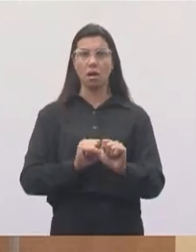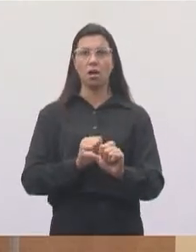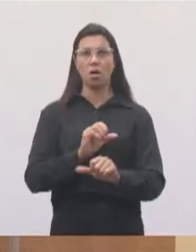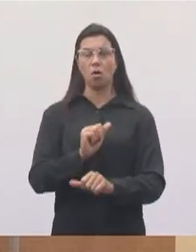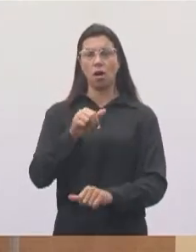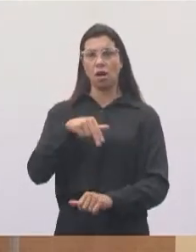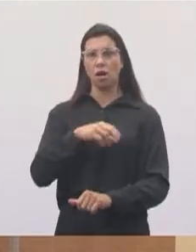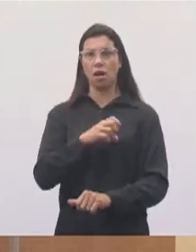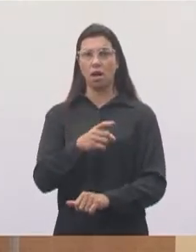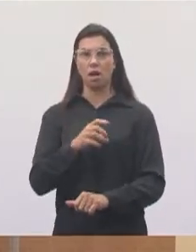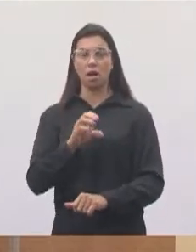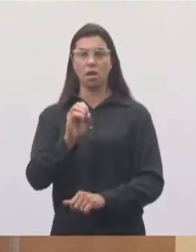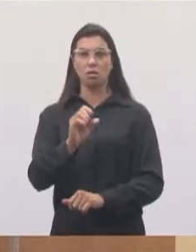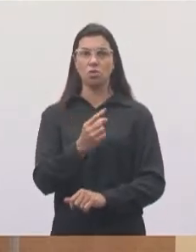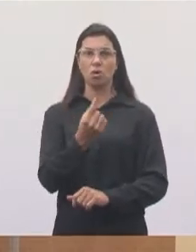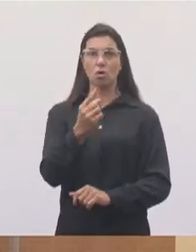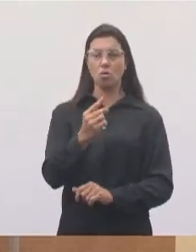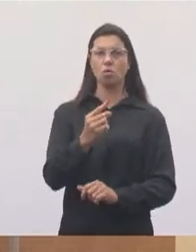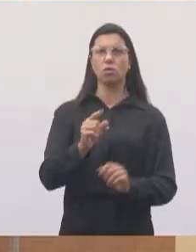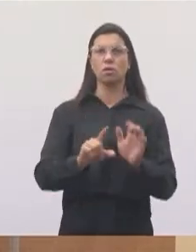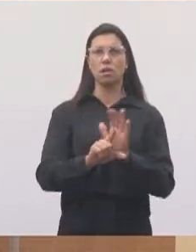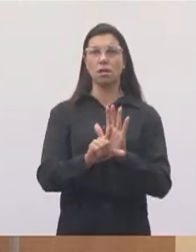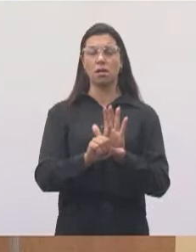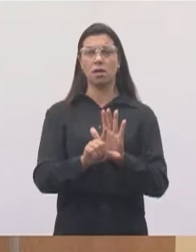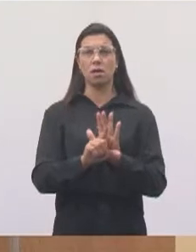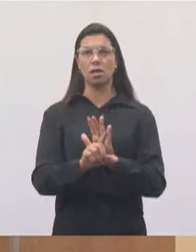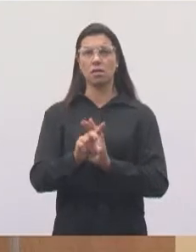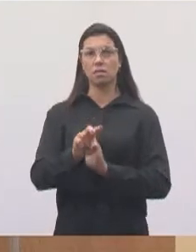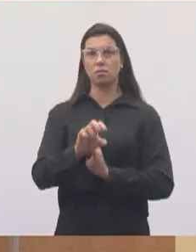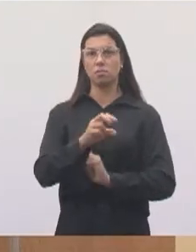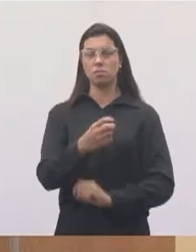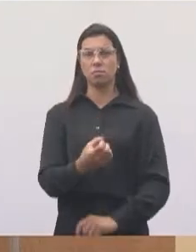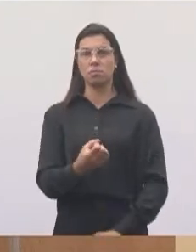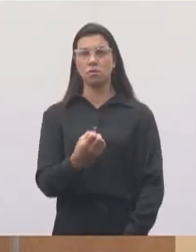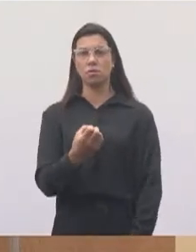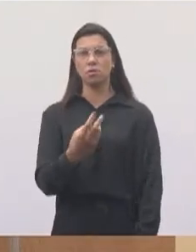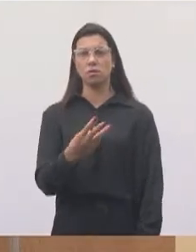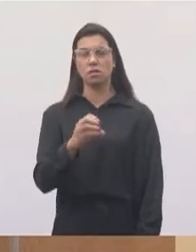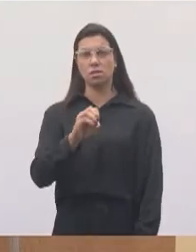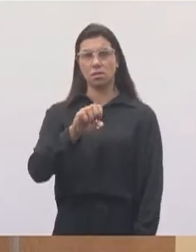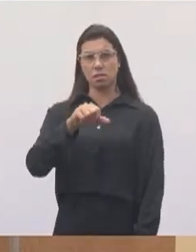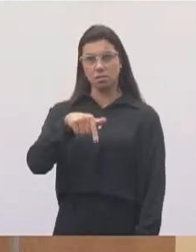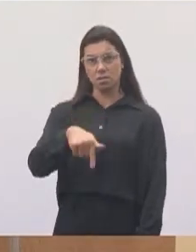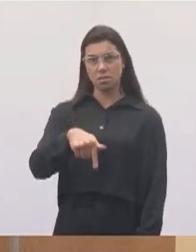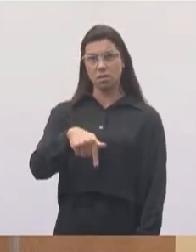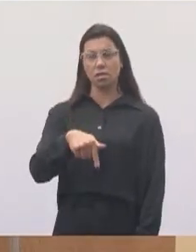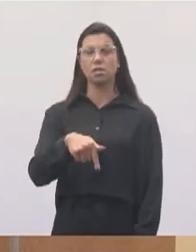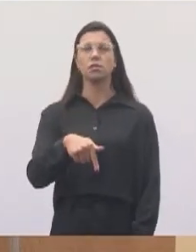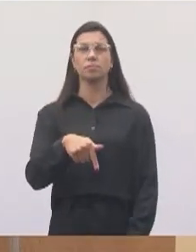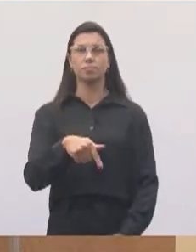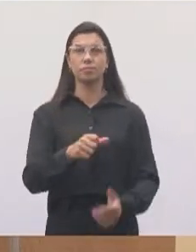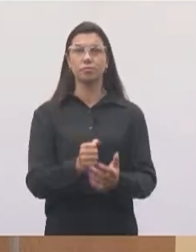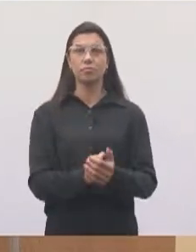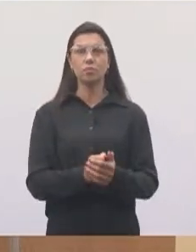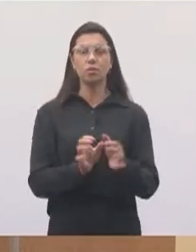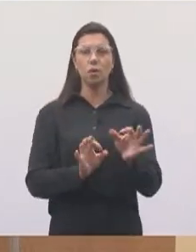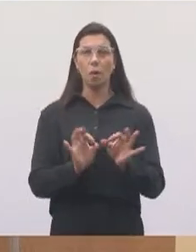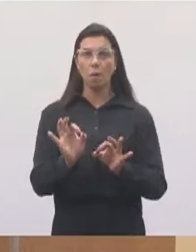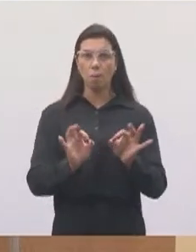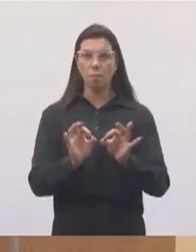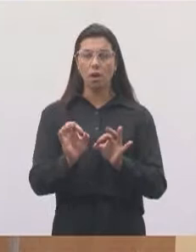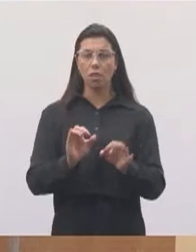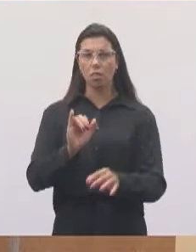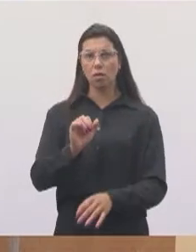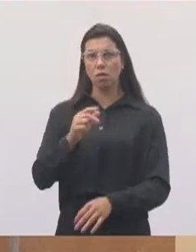número 5.307, de 3 de dezembro de 2008, que institui o plano de custeio de